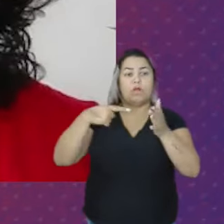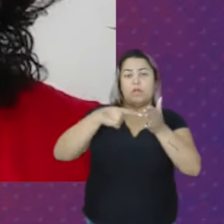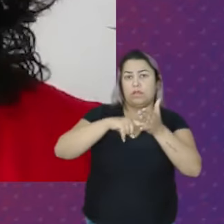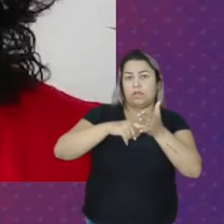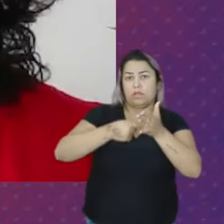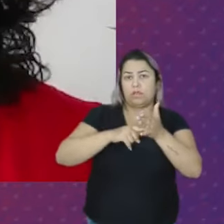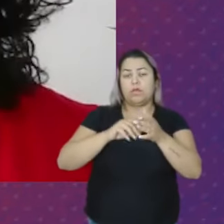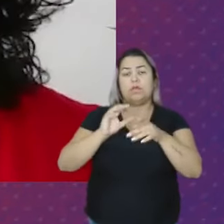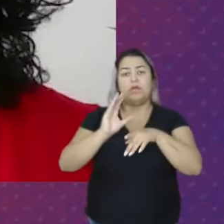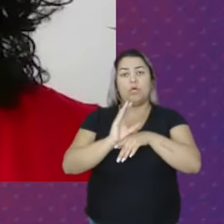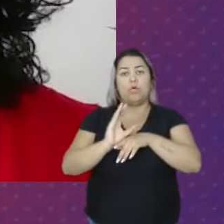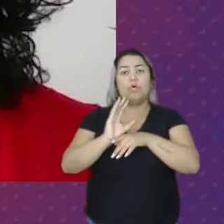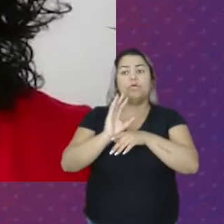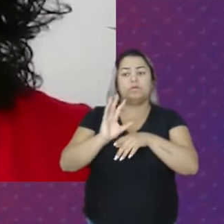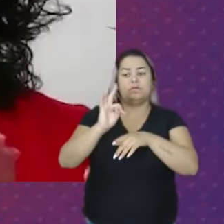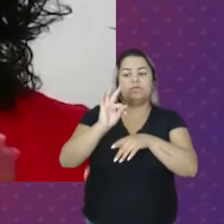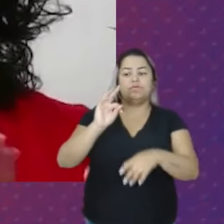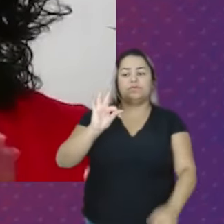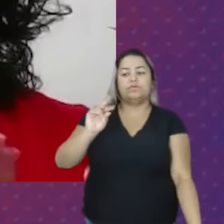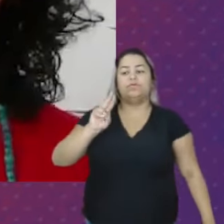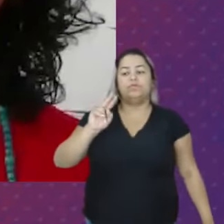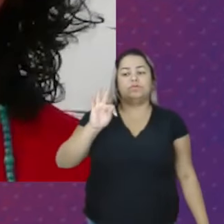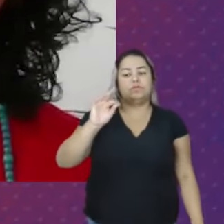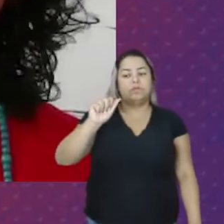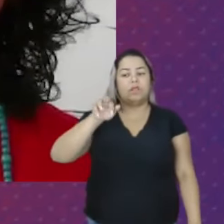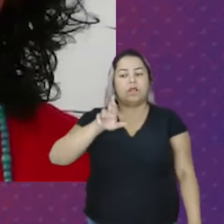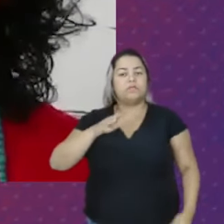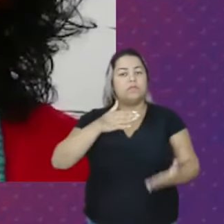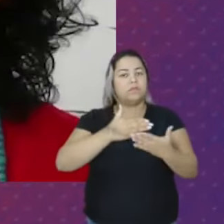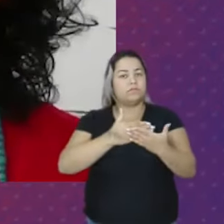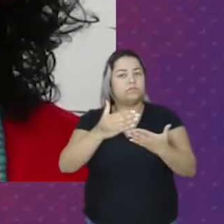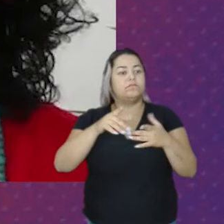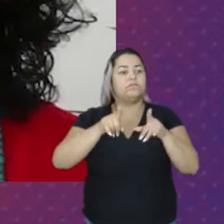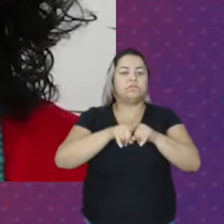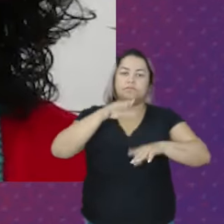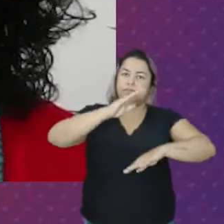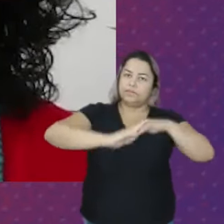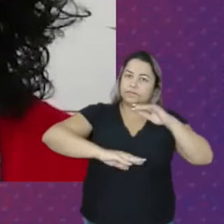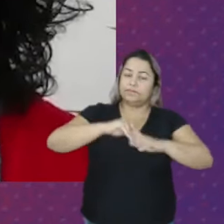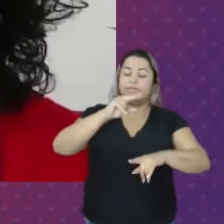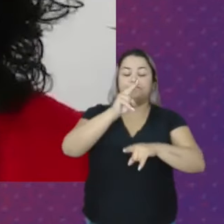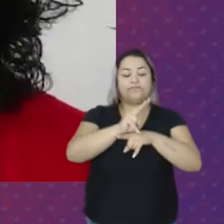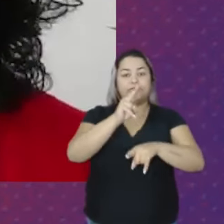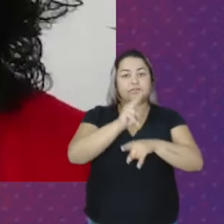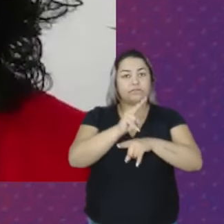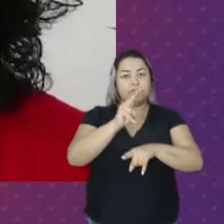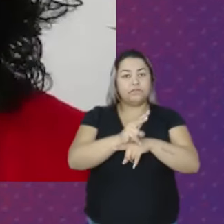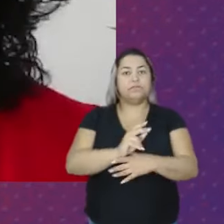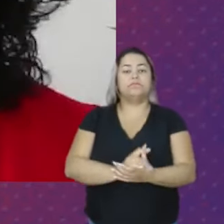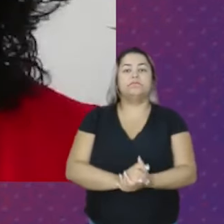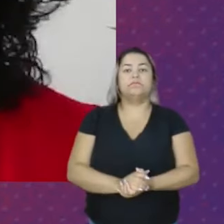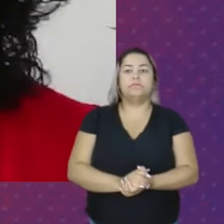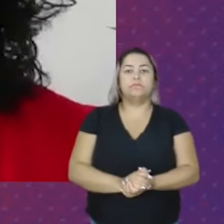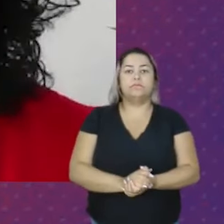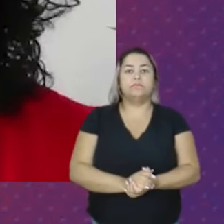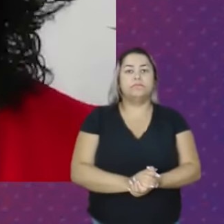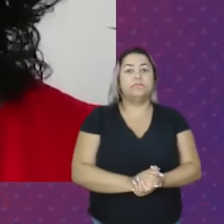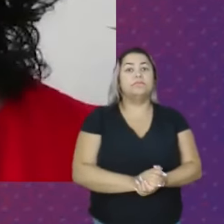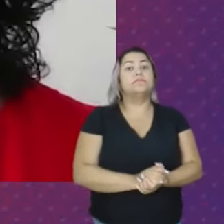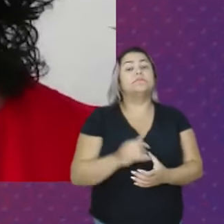Conselho Tutelar vai, então, começar a sua atuação protetiva. E